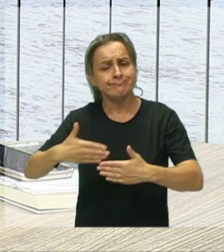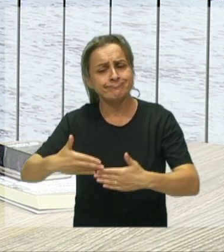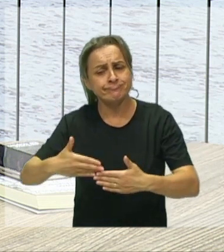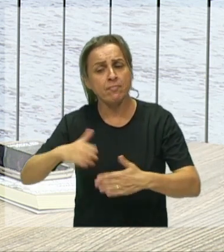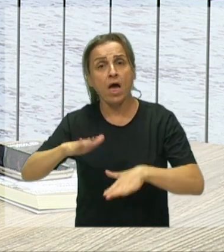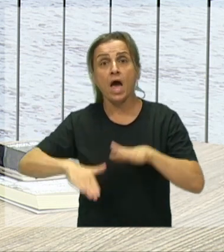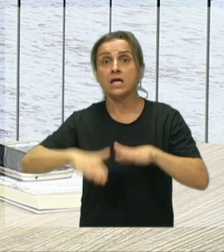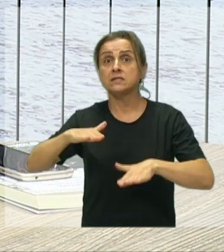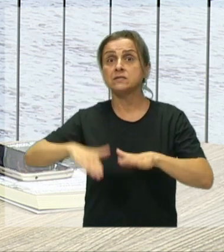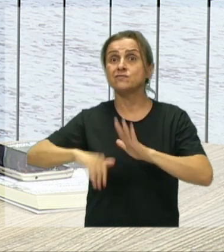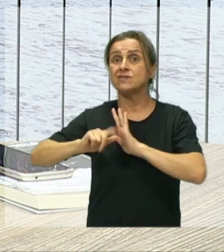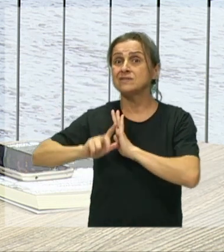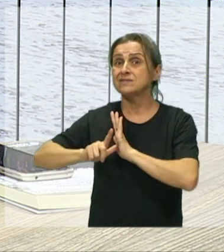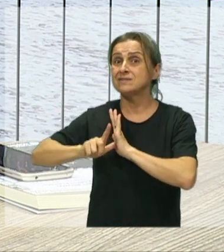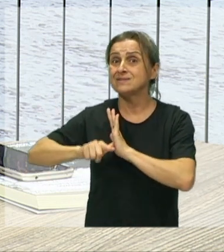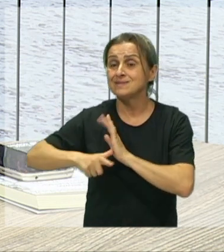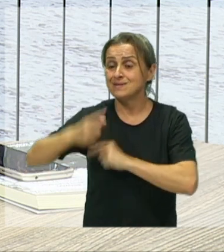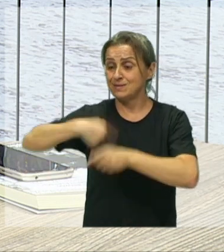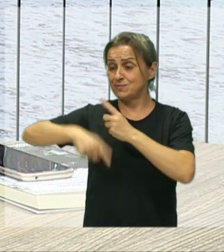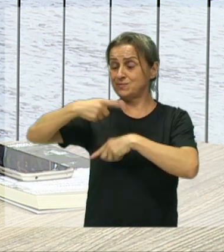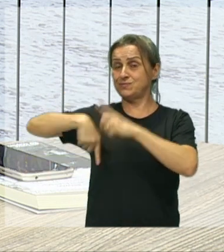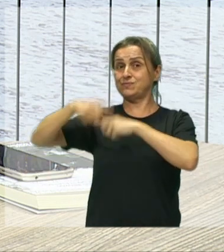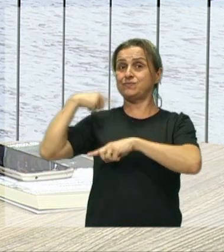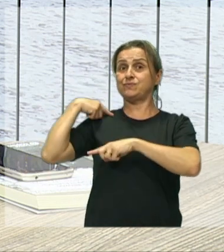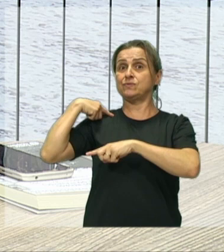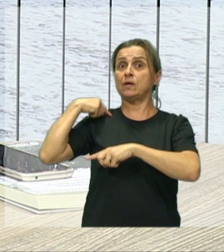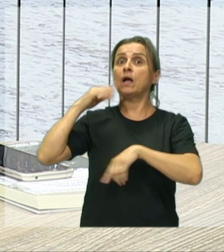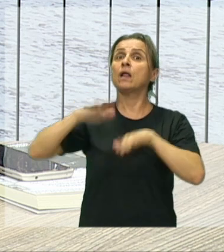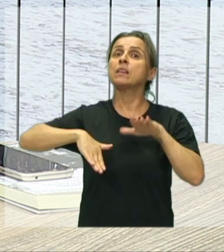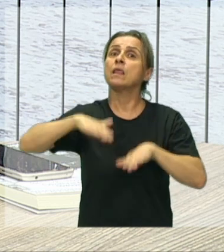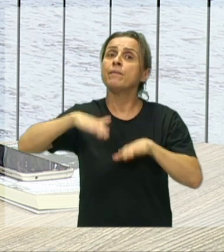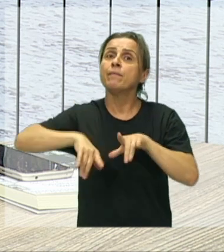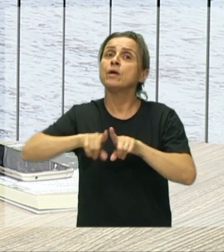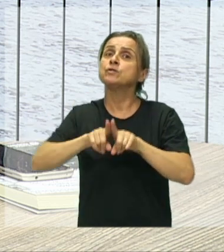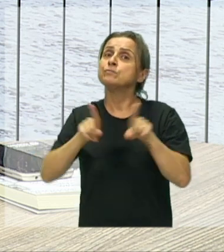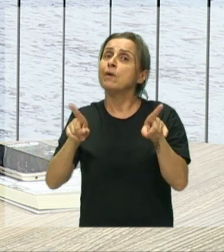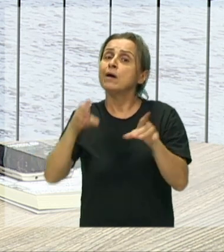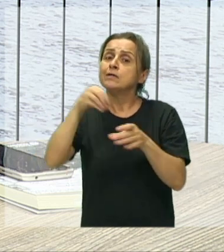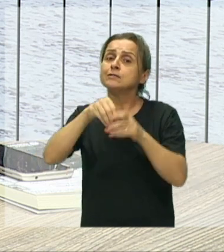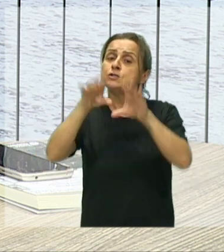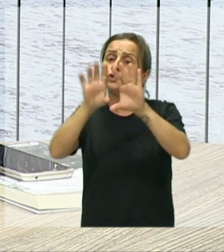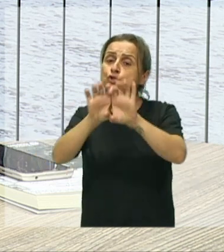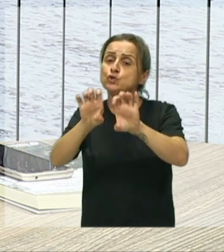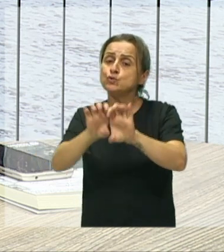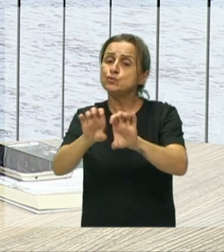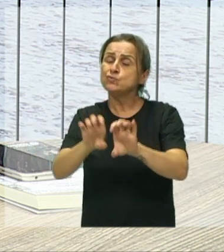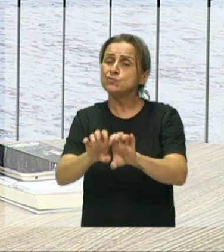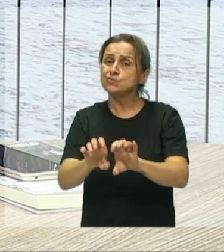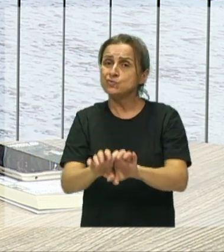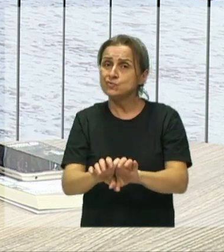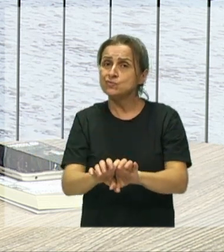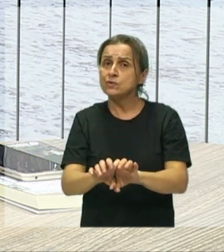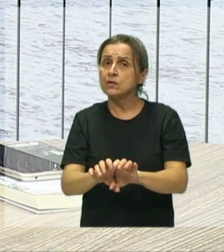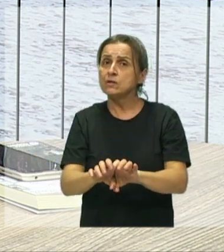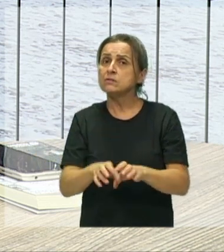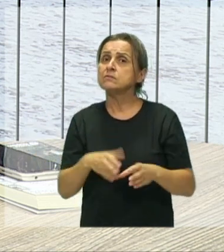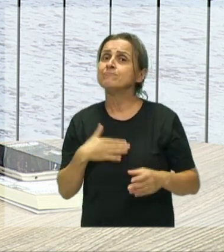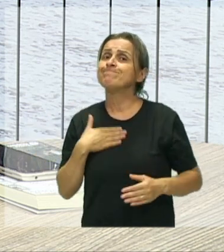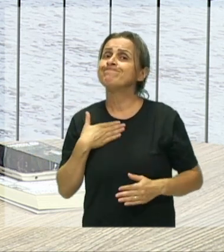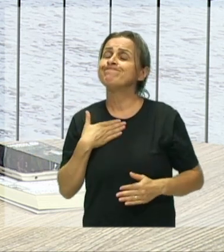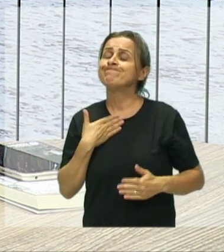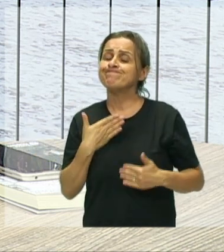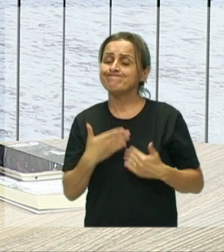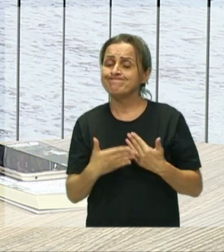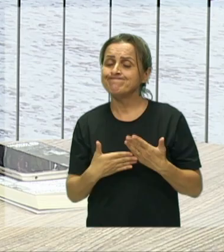da mentalidade, das estruturas, as coisas andam mais devagar. Por isso a necessidade